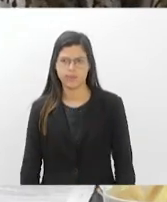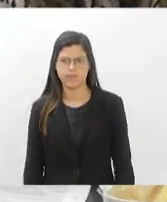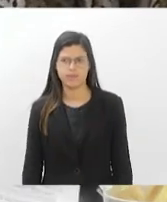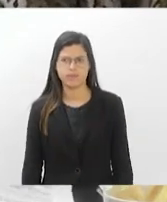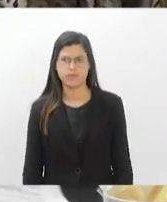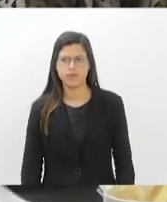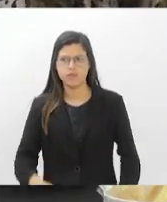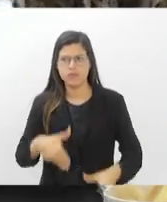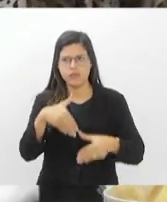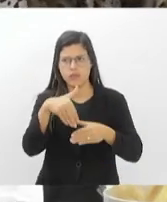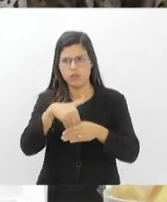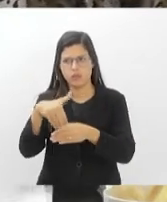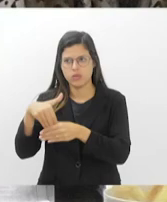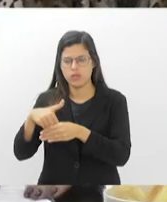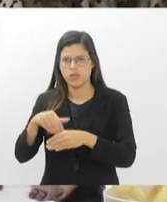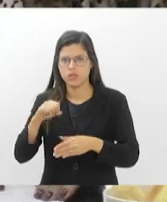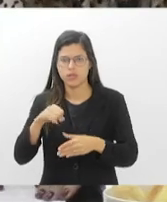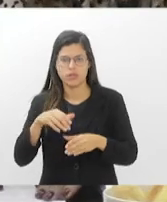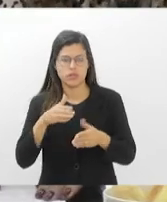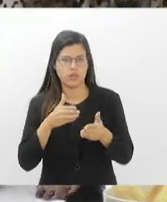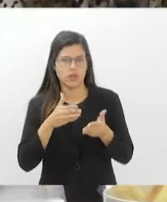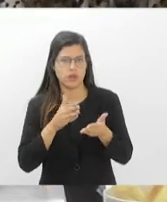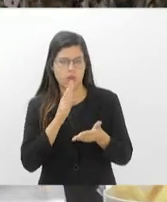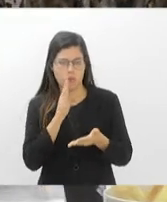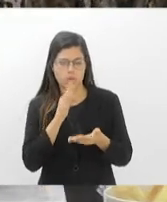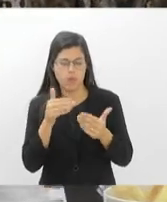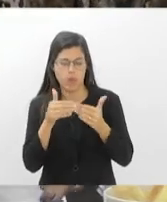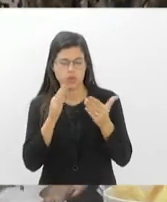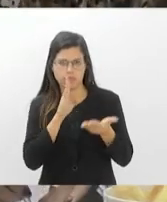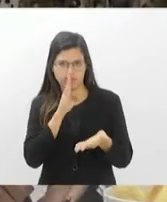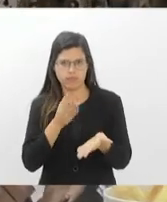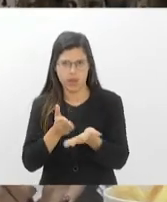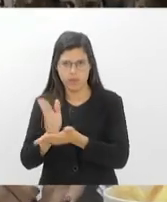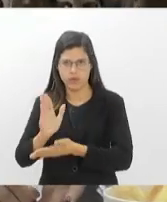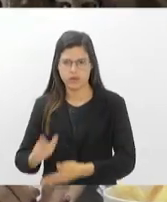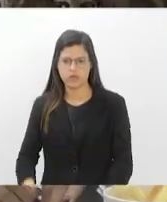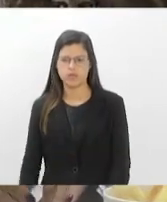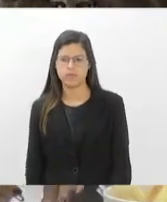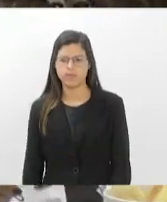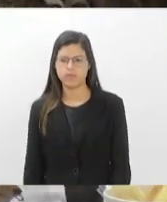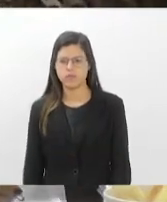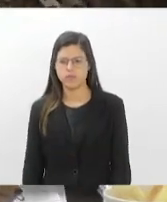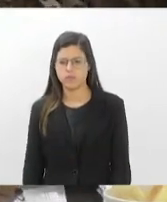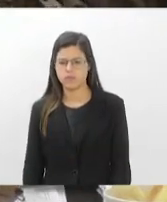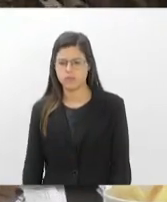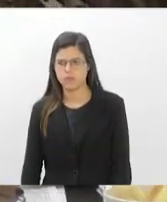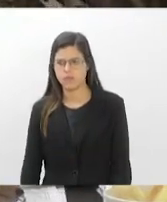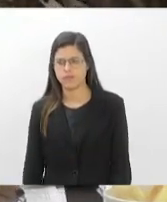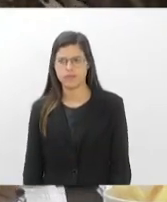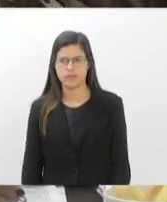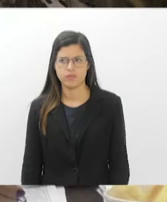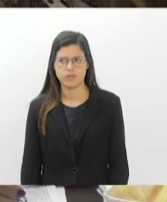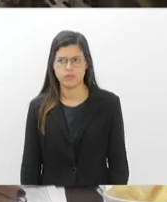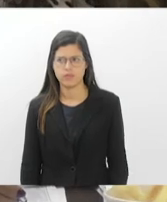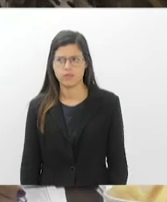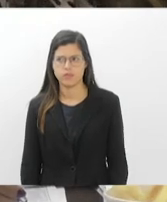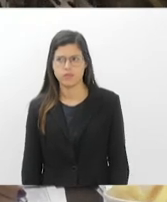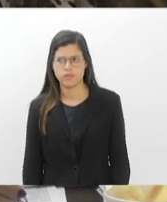Em votação, os senhores que aprovam, permaneçam como estão. Aprovado. Tá certo, Célia. É bem